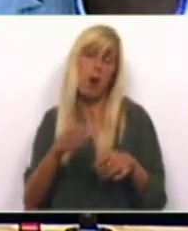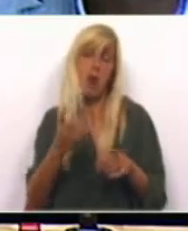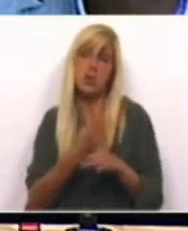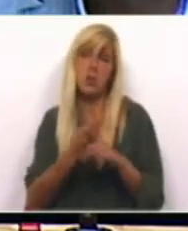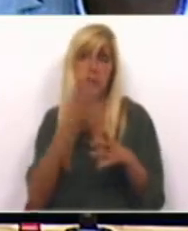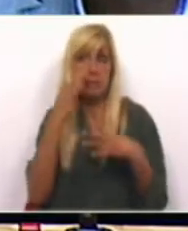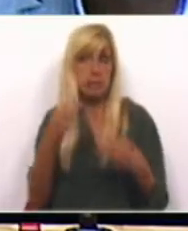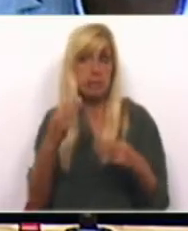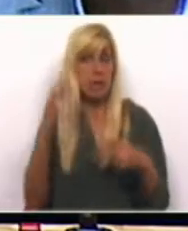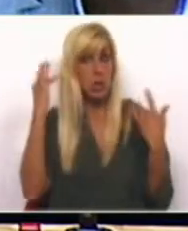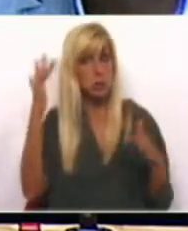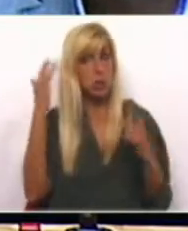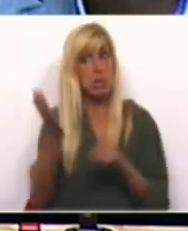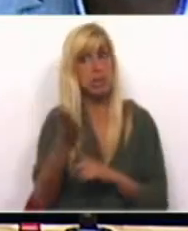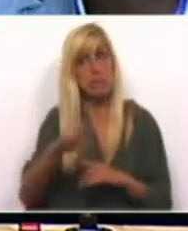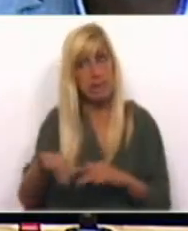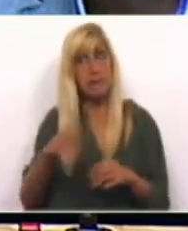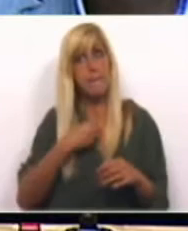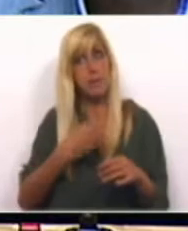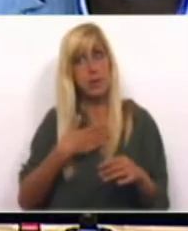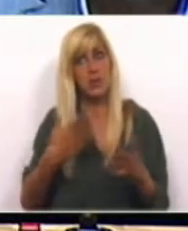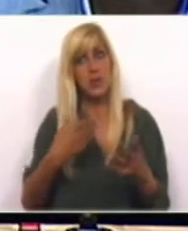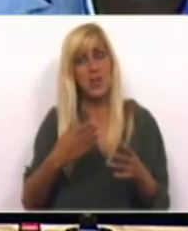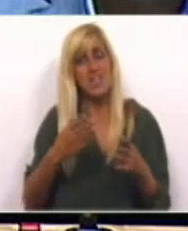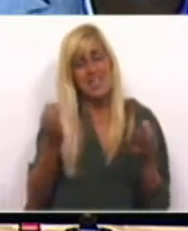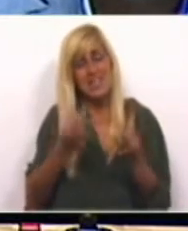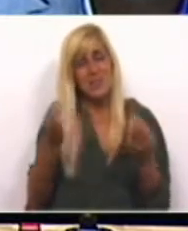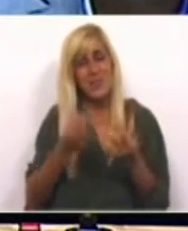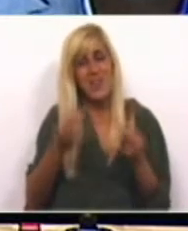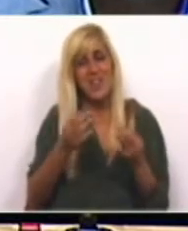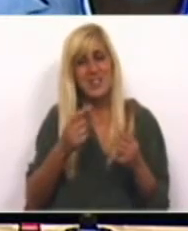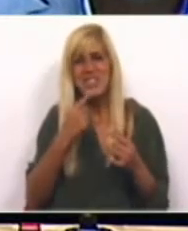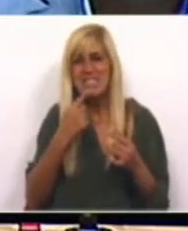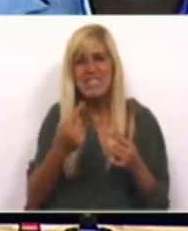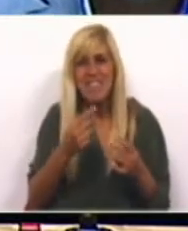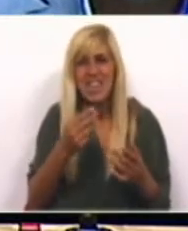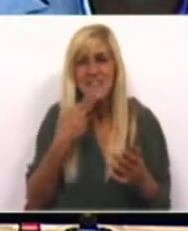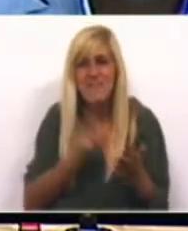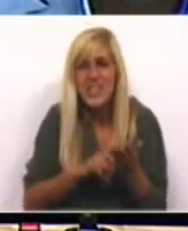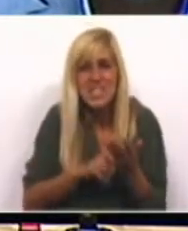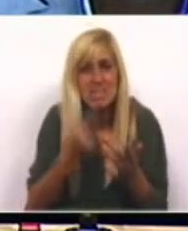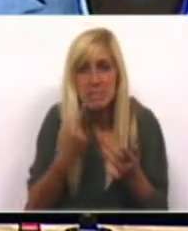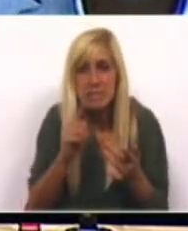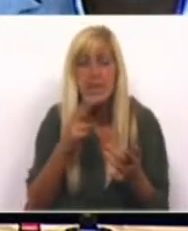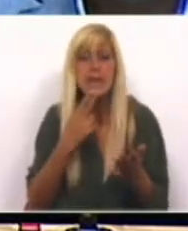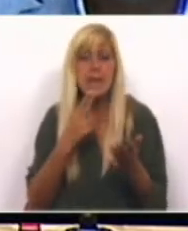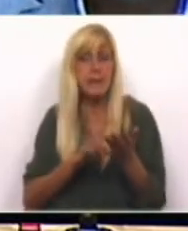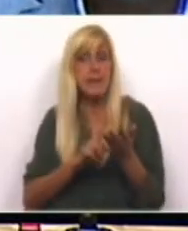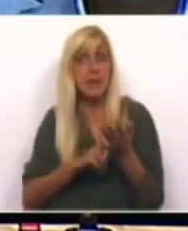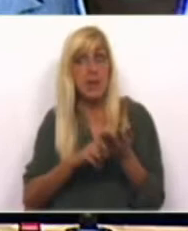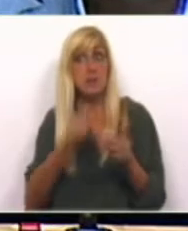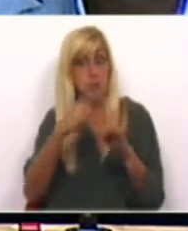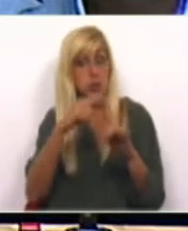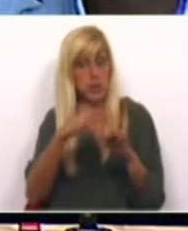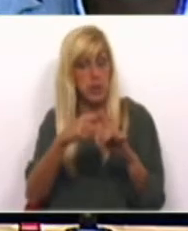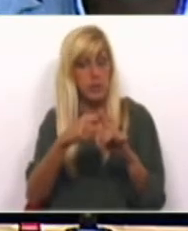da direita e as teorias dos patrões foram clamorosamente desmentidas pela realidade. O salário mínimo foi